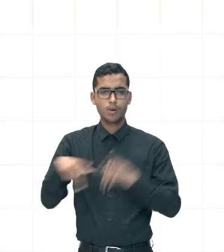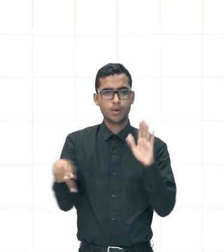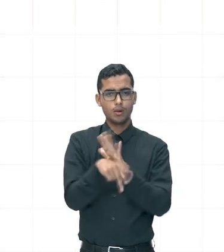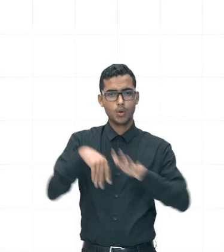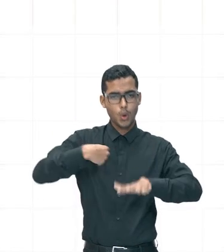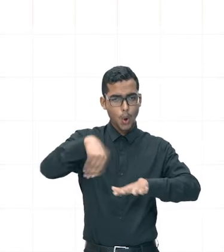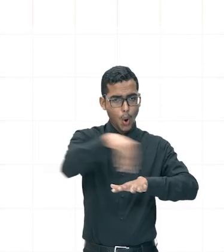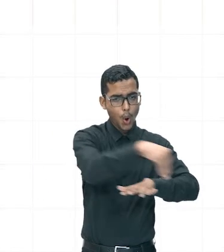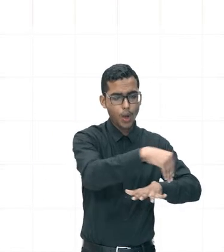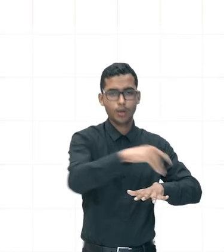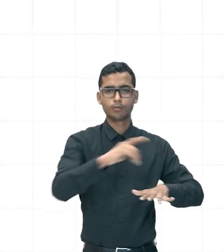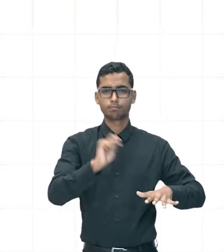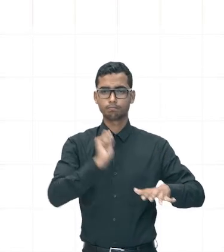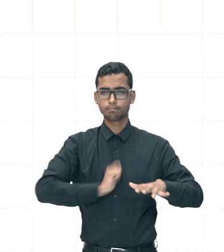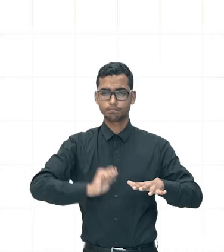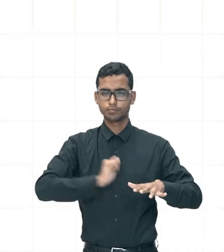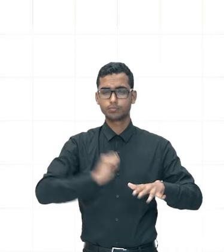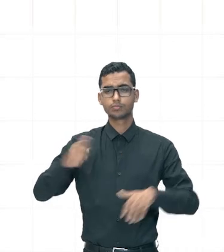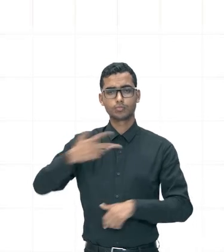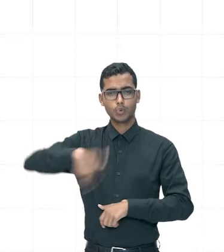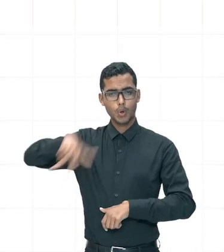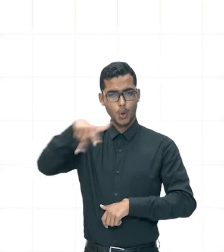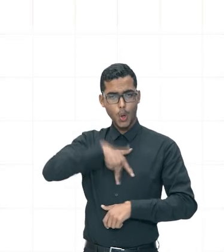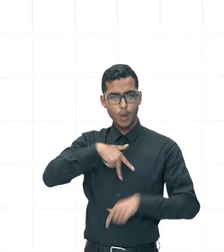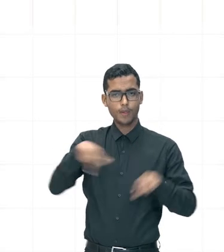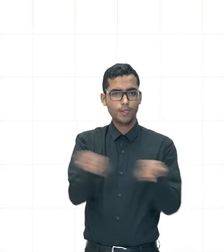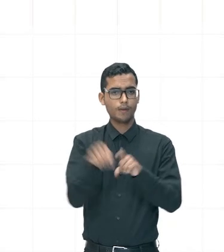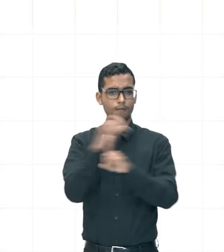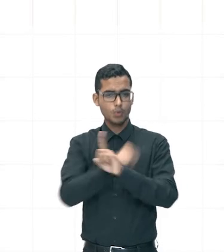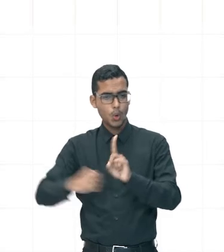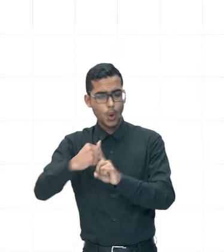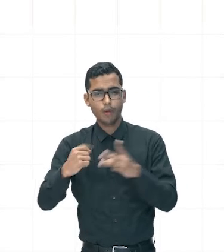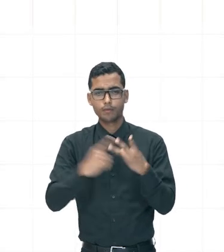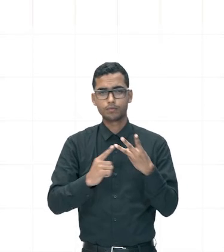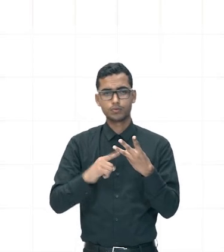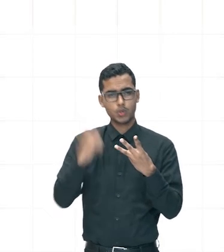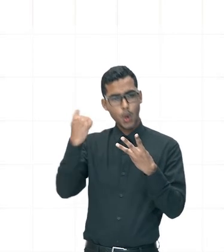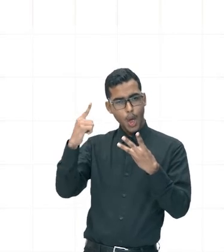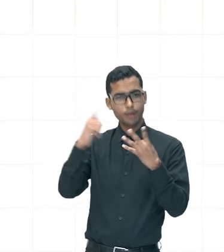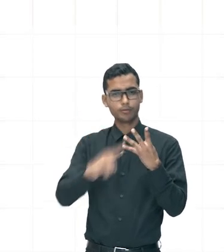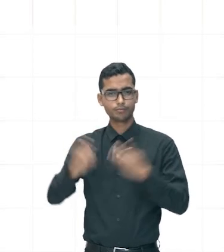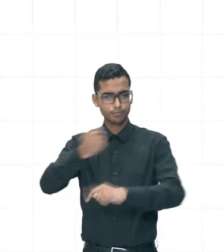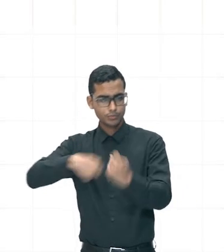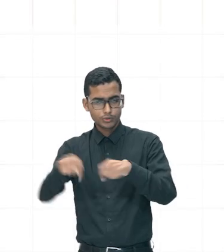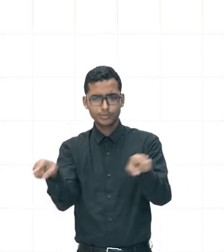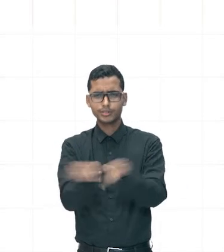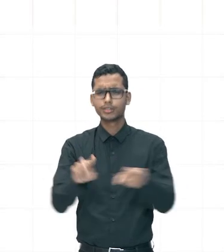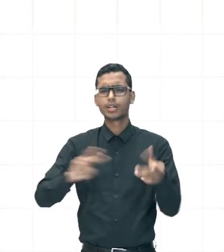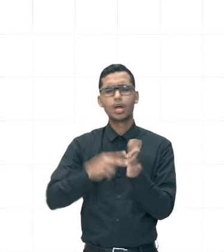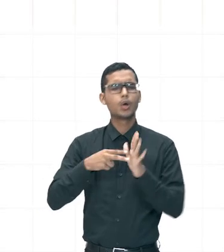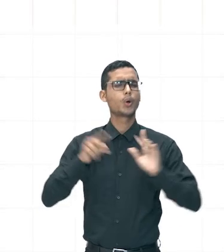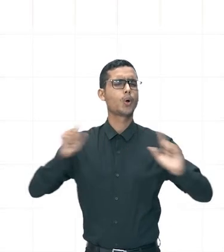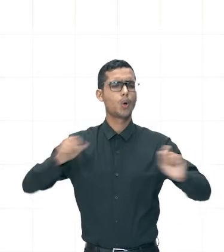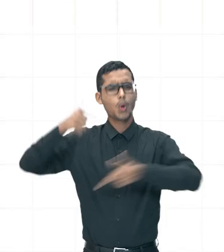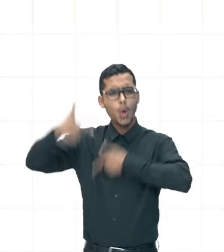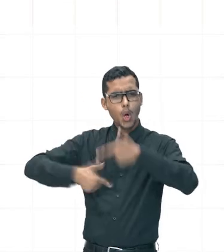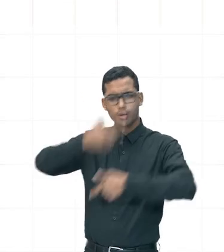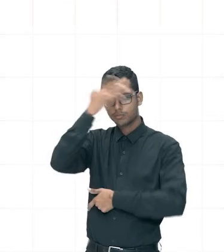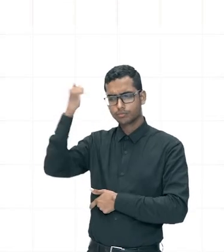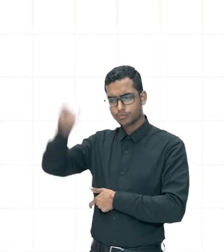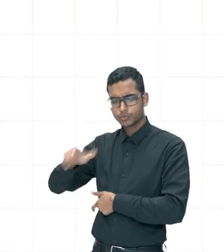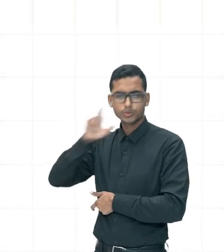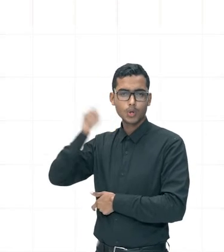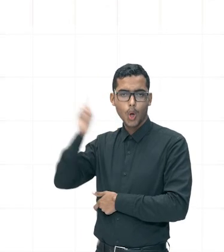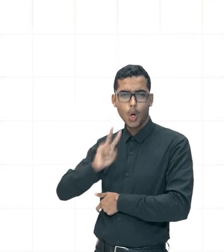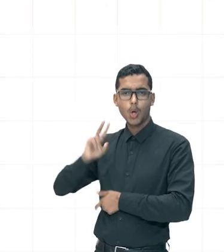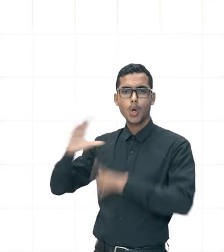arqueologia, antropologia, sociologia, geografia e economia. Isso significa que o trabalho do historiador está conectado